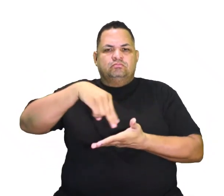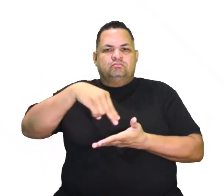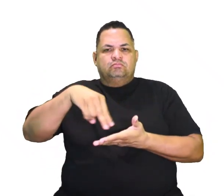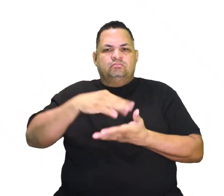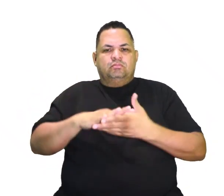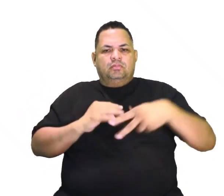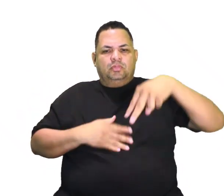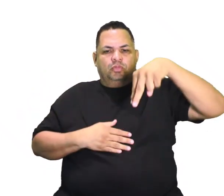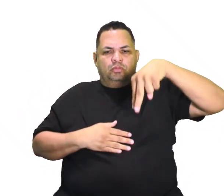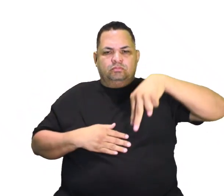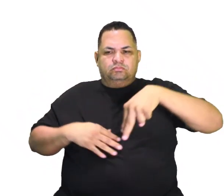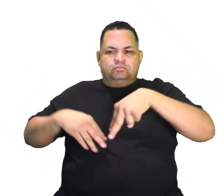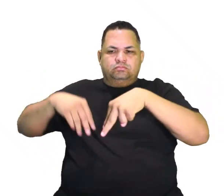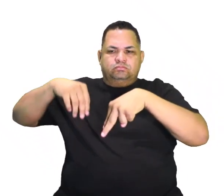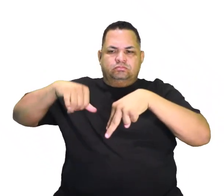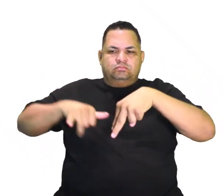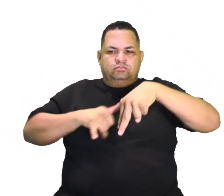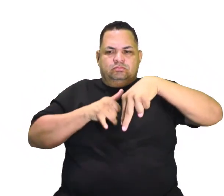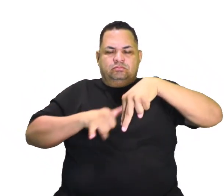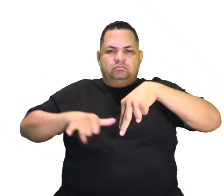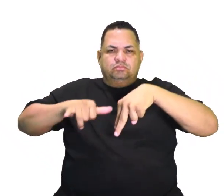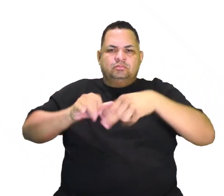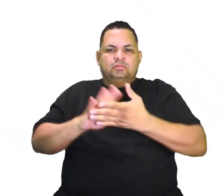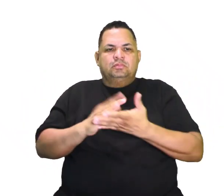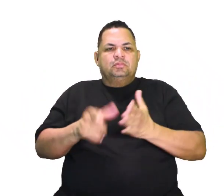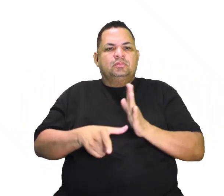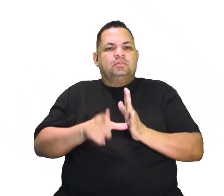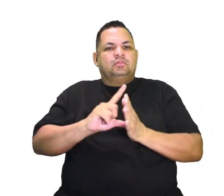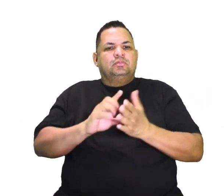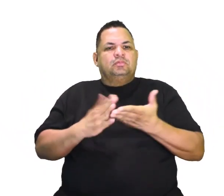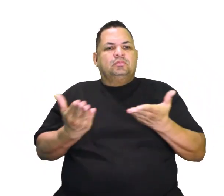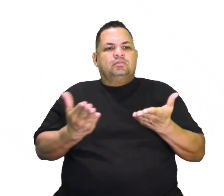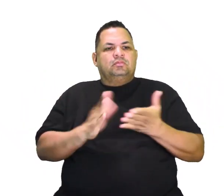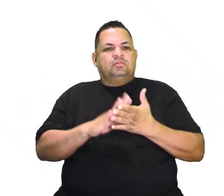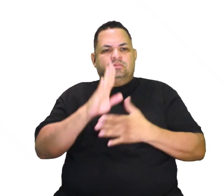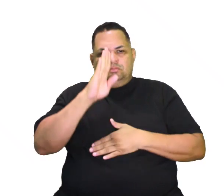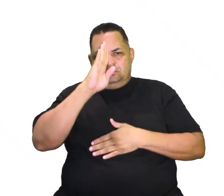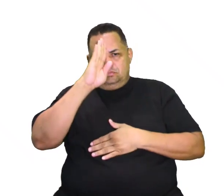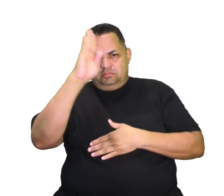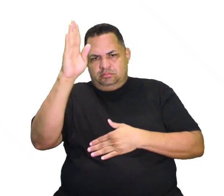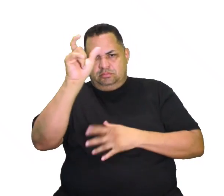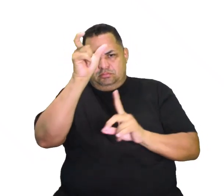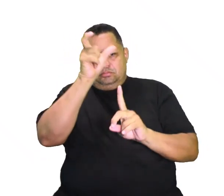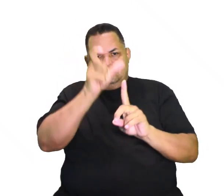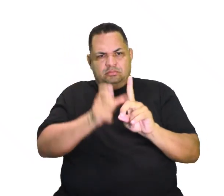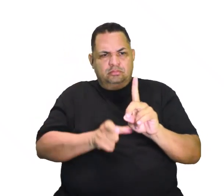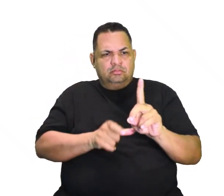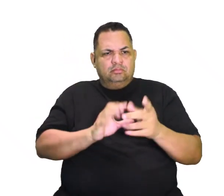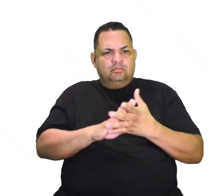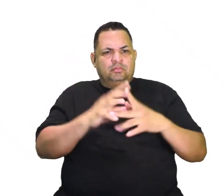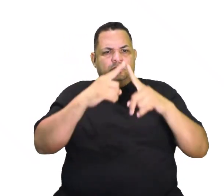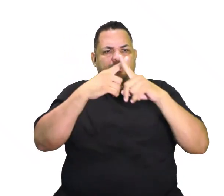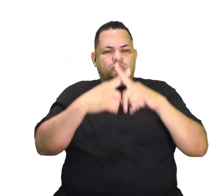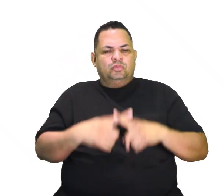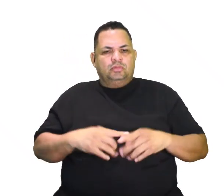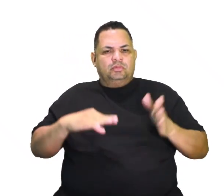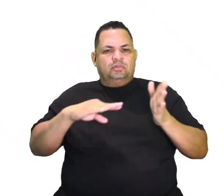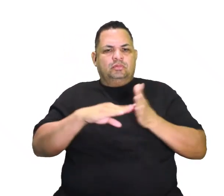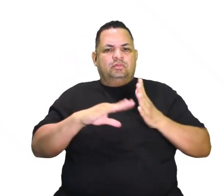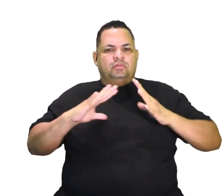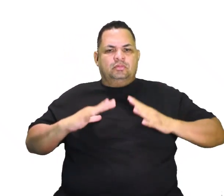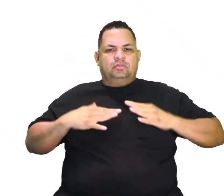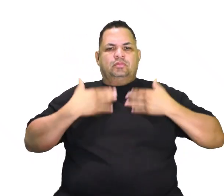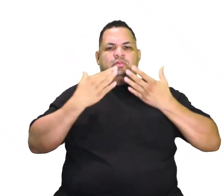os dançarinos, né, ensaiam antes da apresentação. Os principais personagens são Duelo da Fronteira, uma